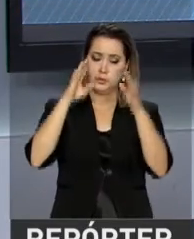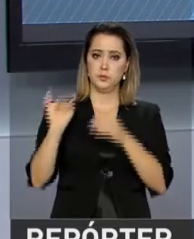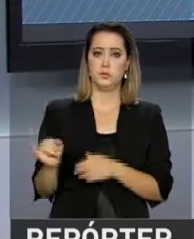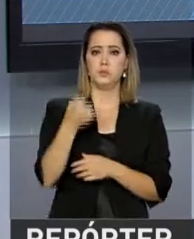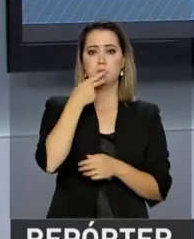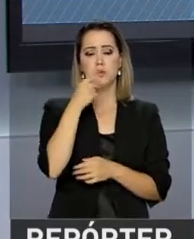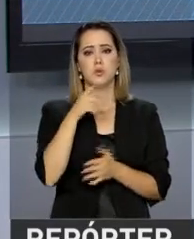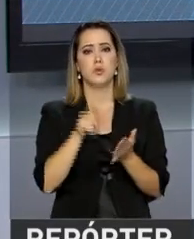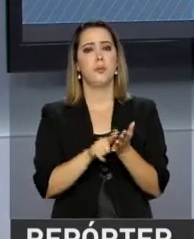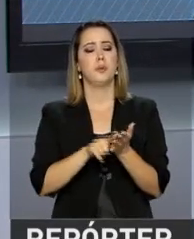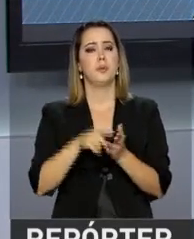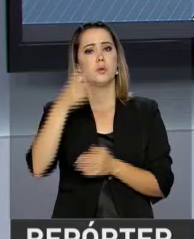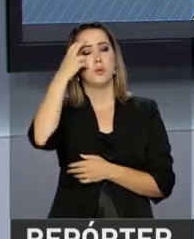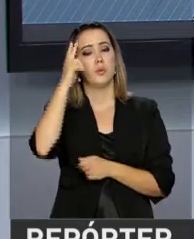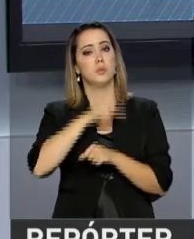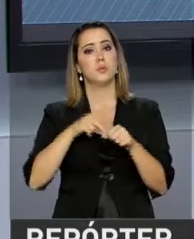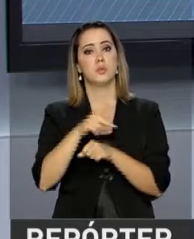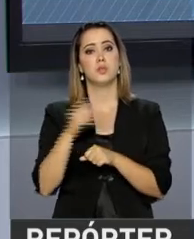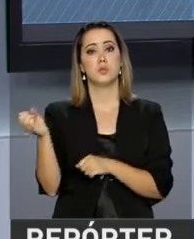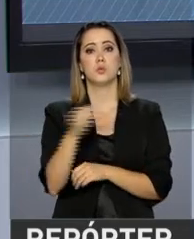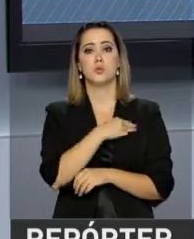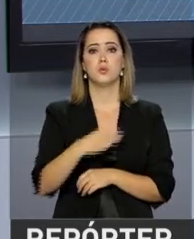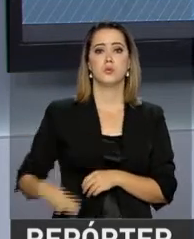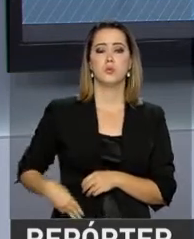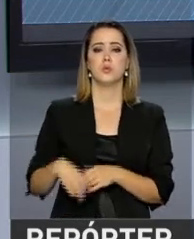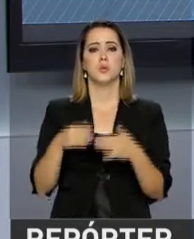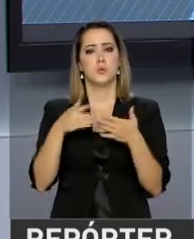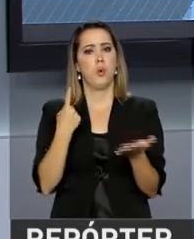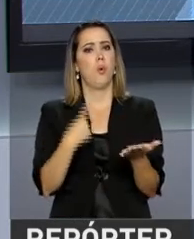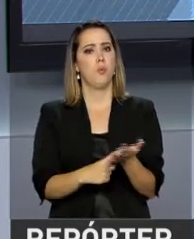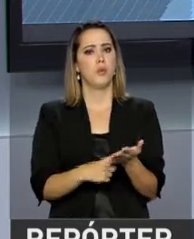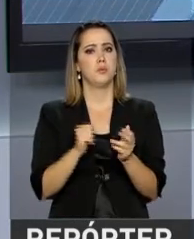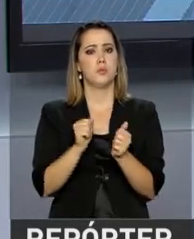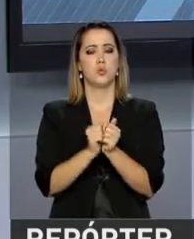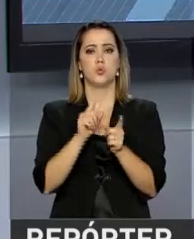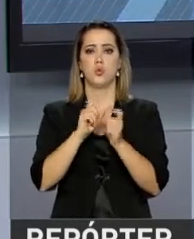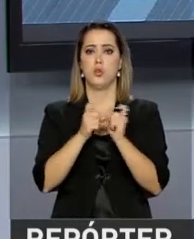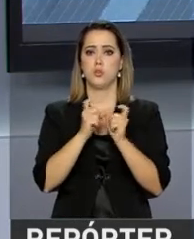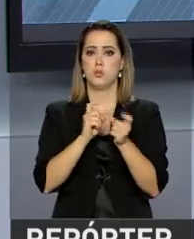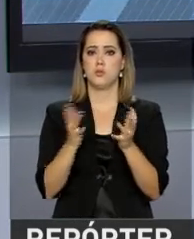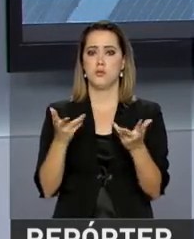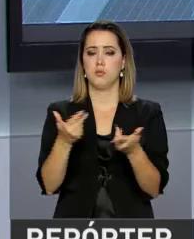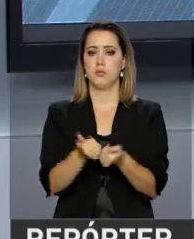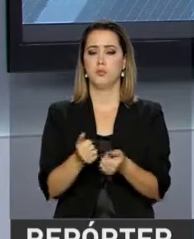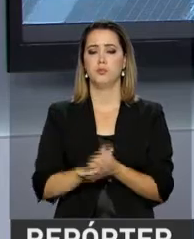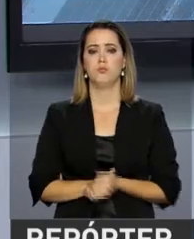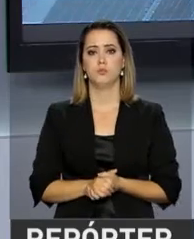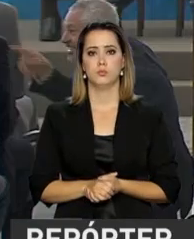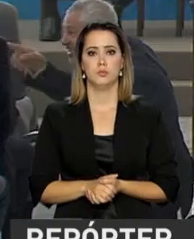falou sobre o papel da cultura no país o novo ministro e comprometeu a fazer uma gestão eficiente da